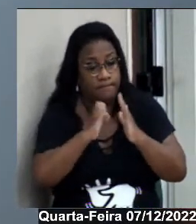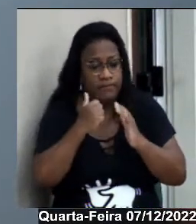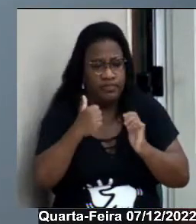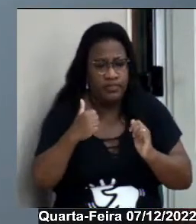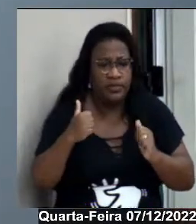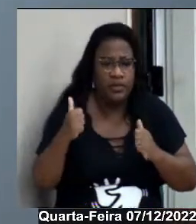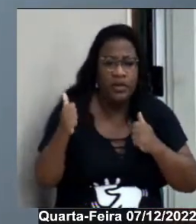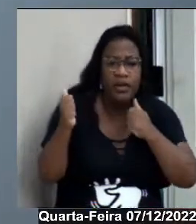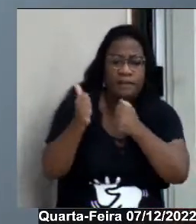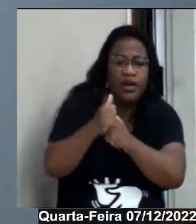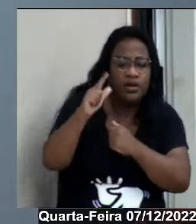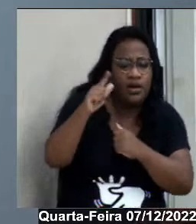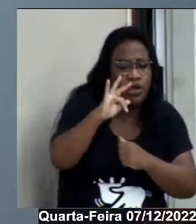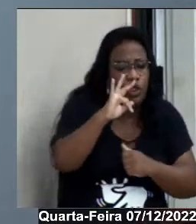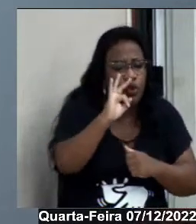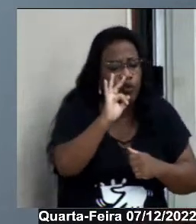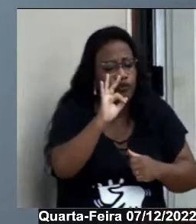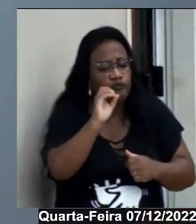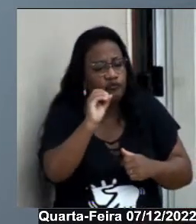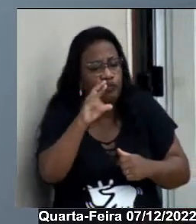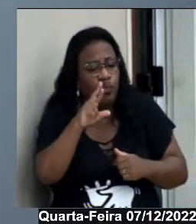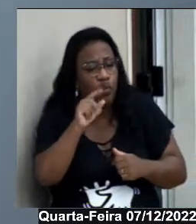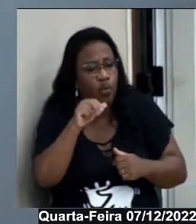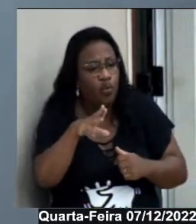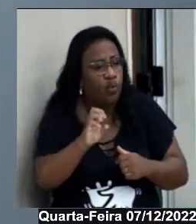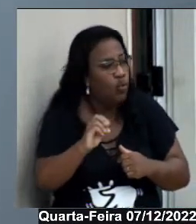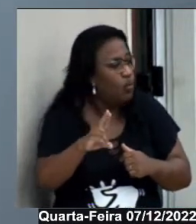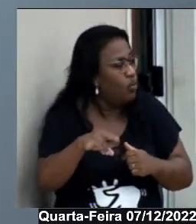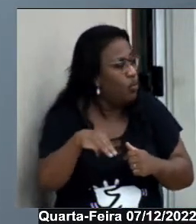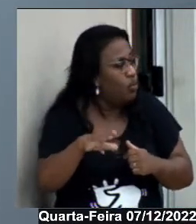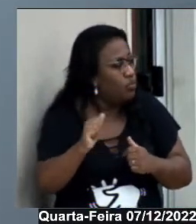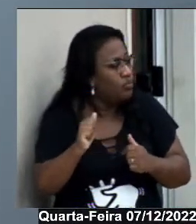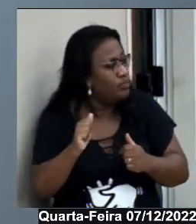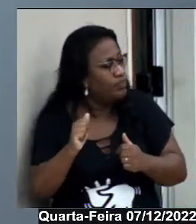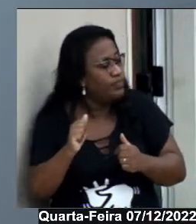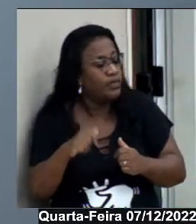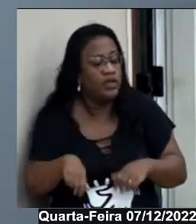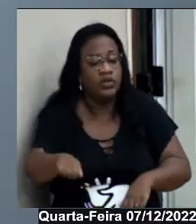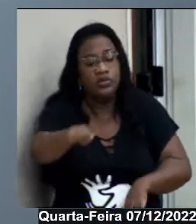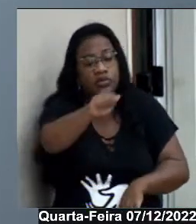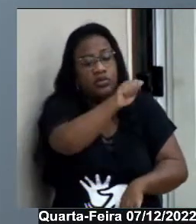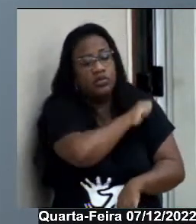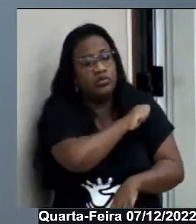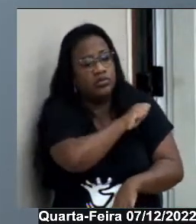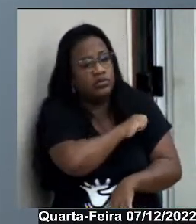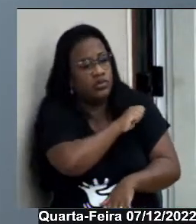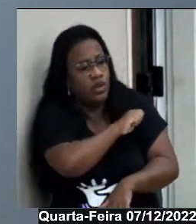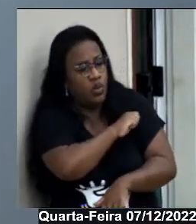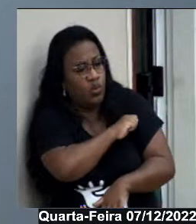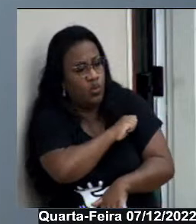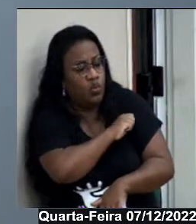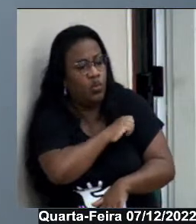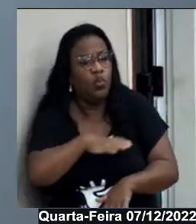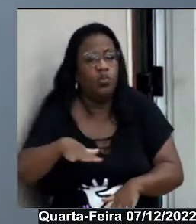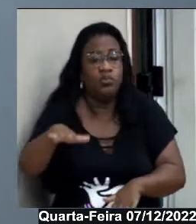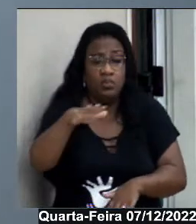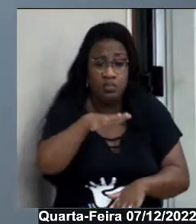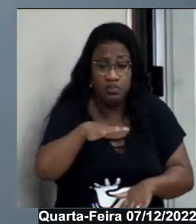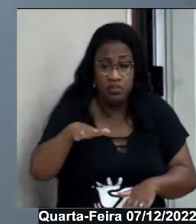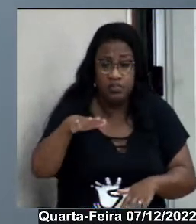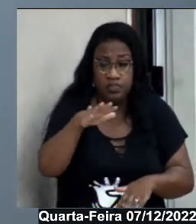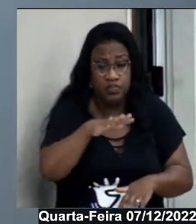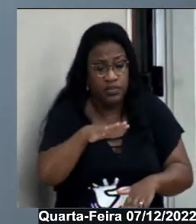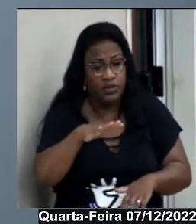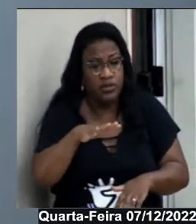Artes, perto do córrego que divide com São Paulo. Sei muito bem das agruras que nós temos. Minha história não deve ser